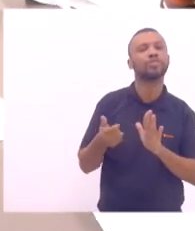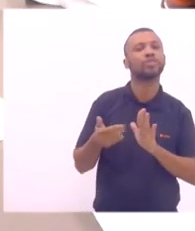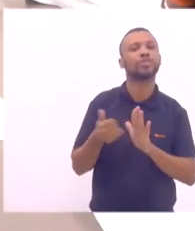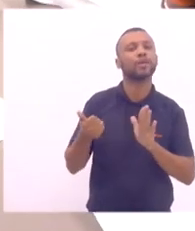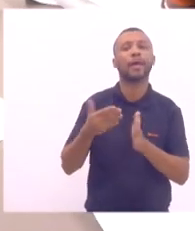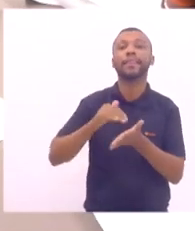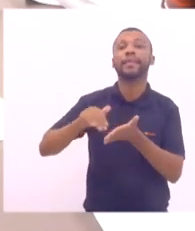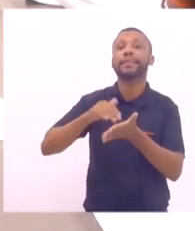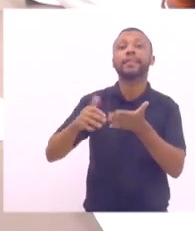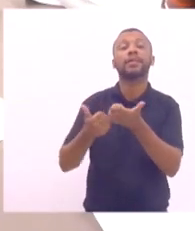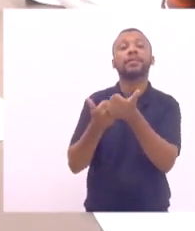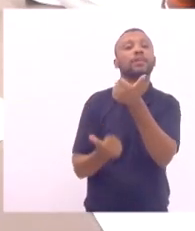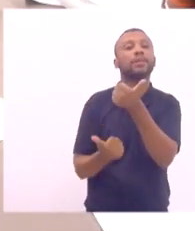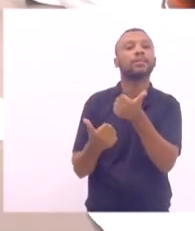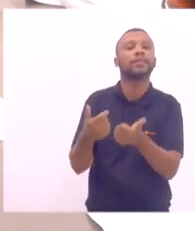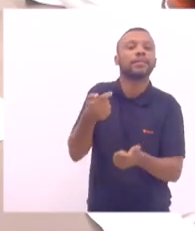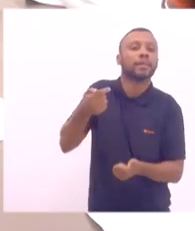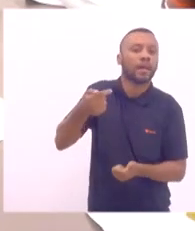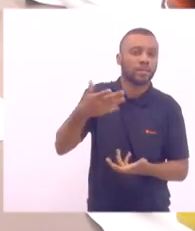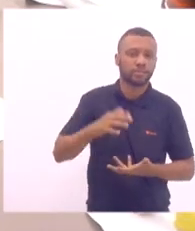Secretaria da Assistência da 7º.